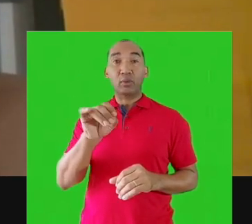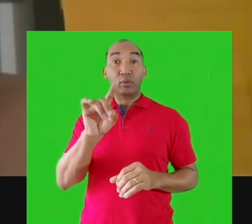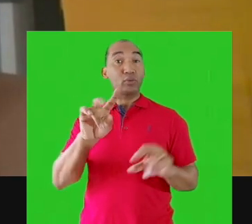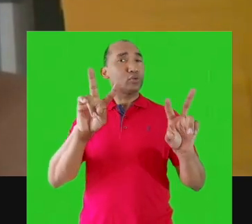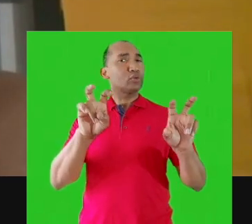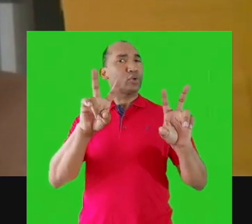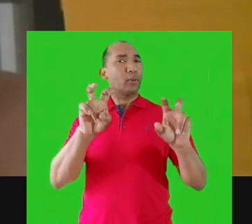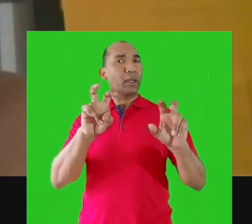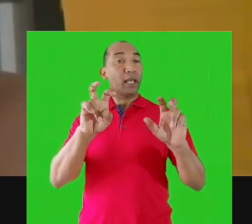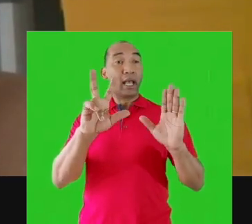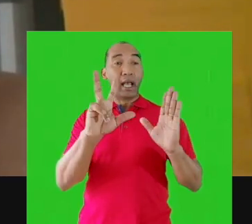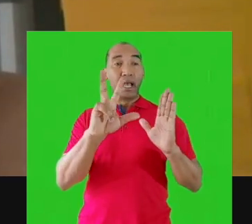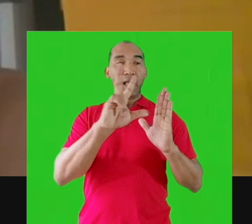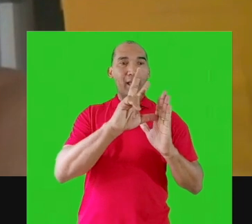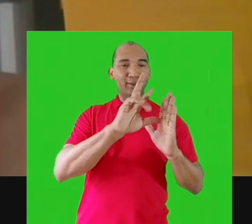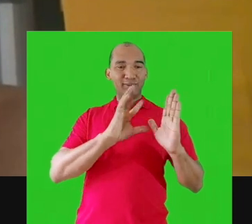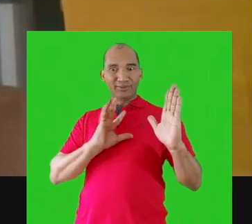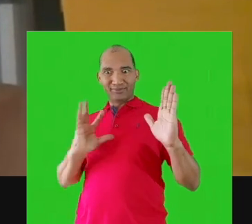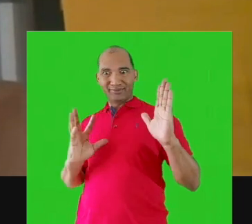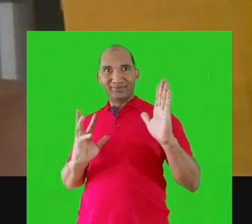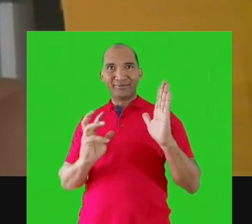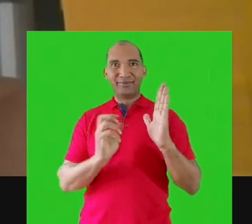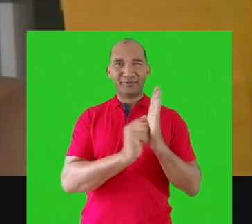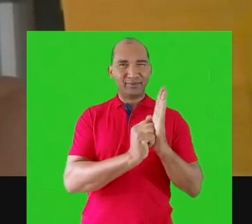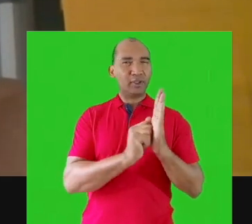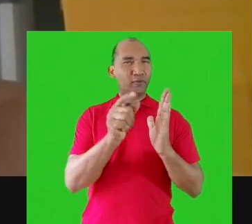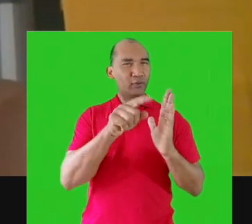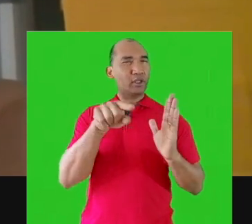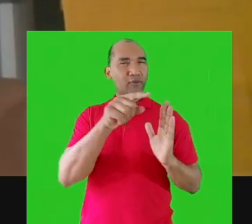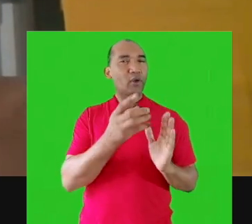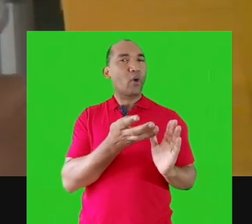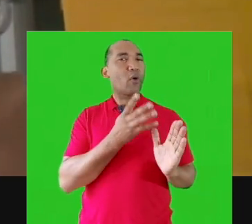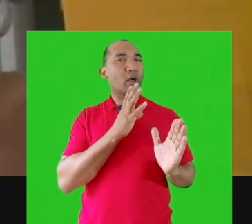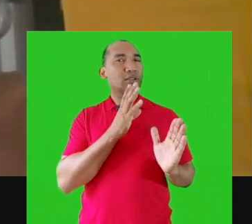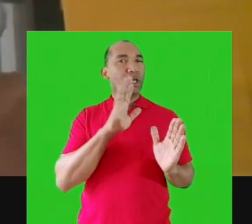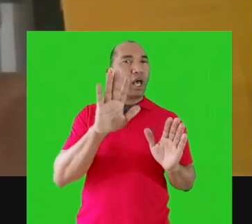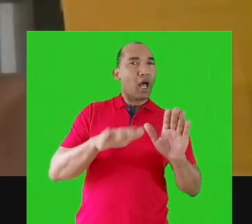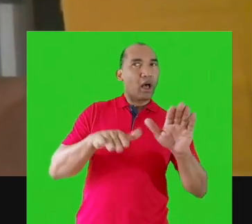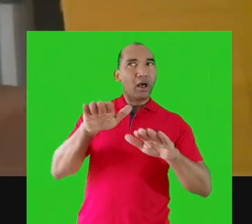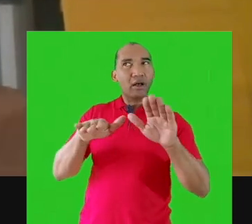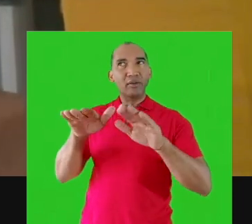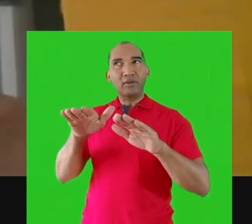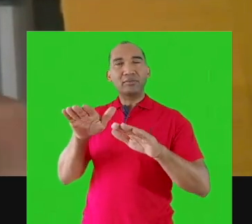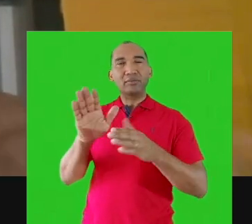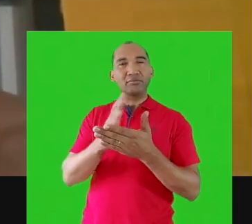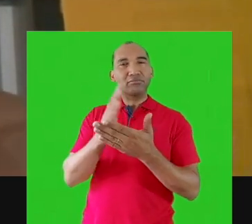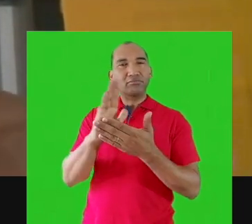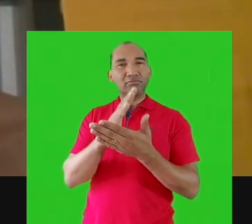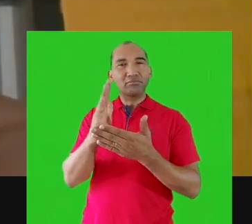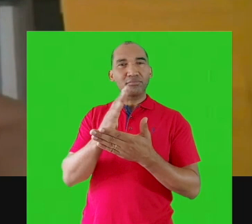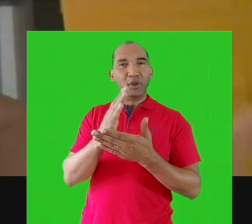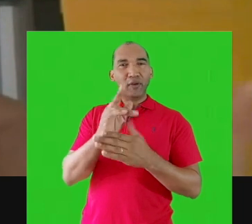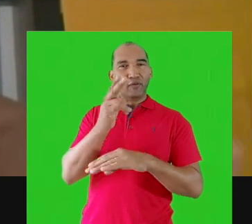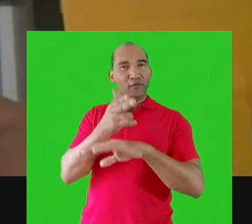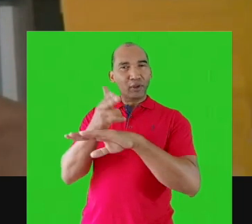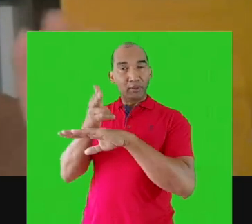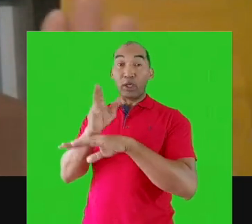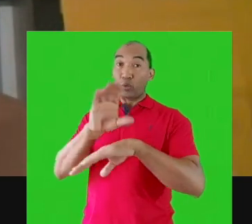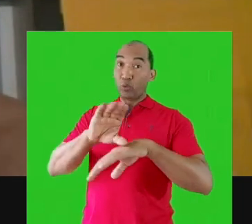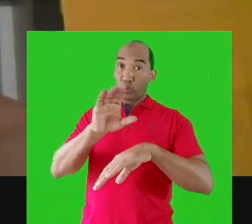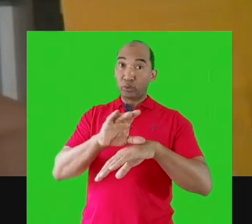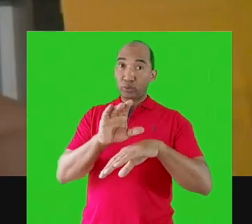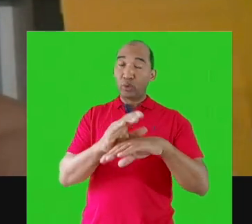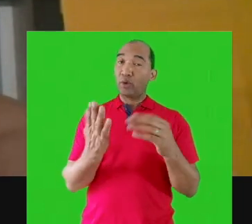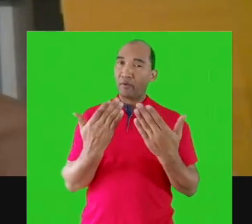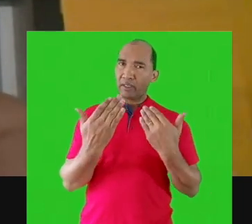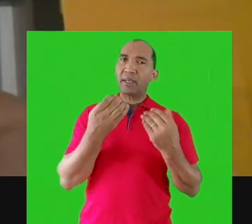é sobre áudio transvisual, e vocês vão conhecer aí alguns dos filmes que foram produzidos em um curso.